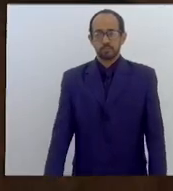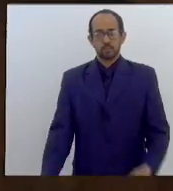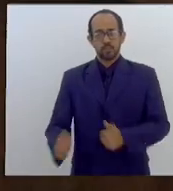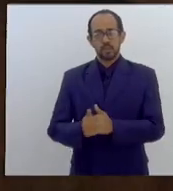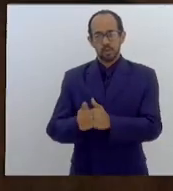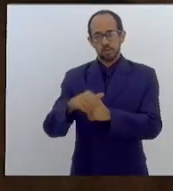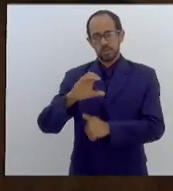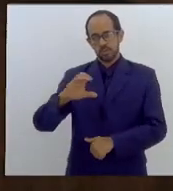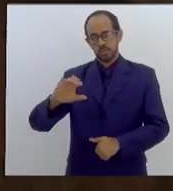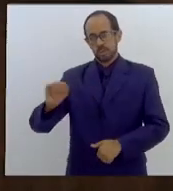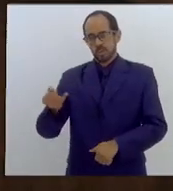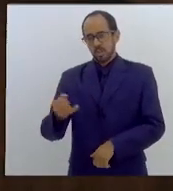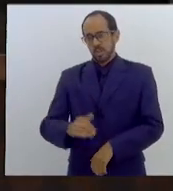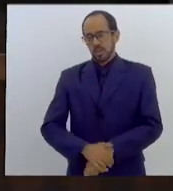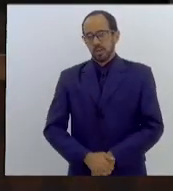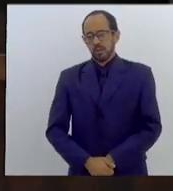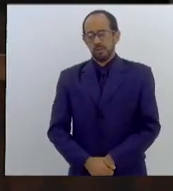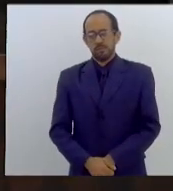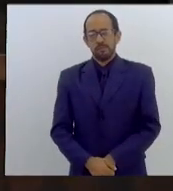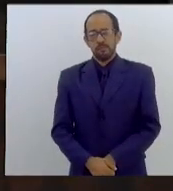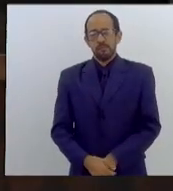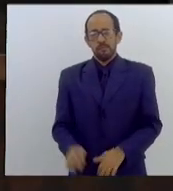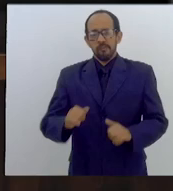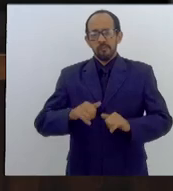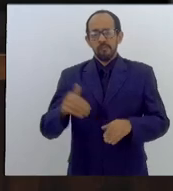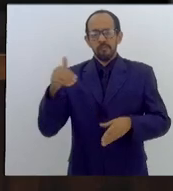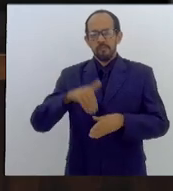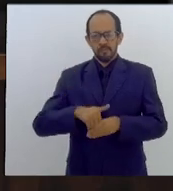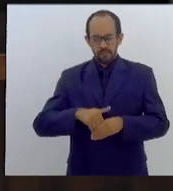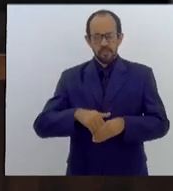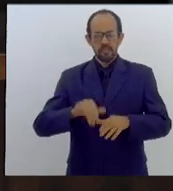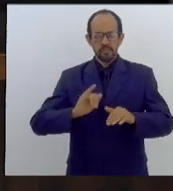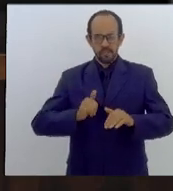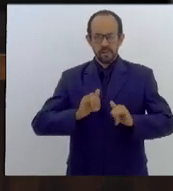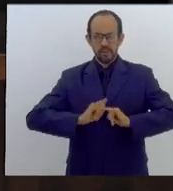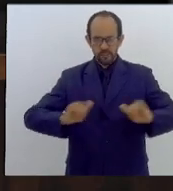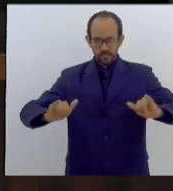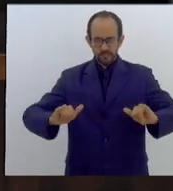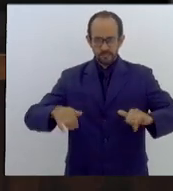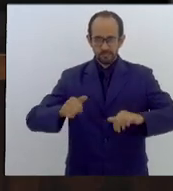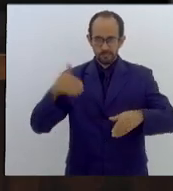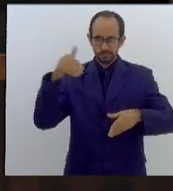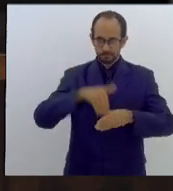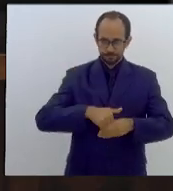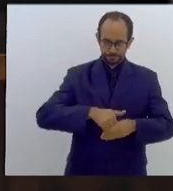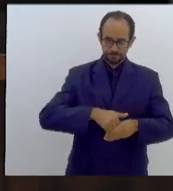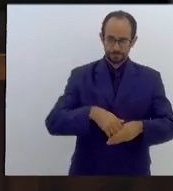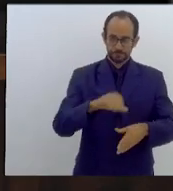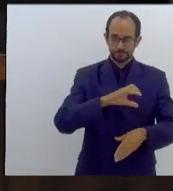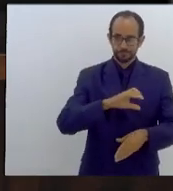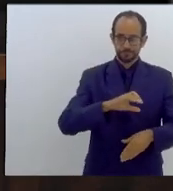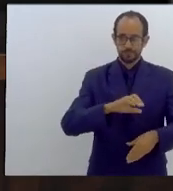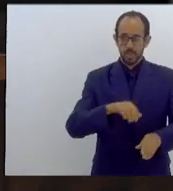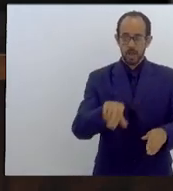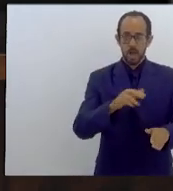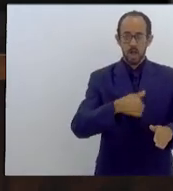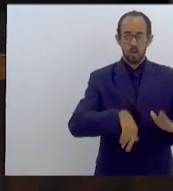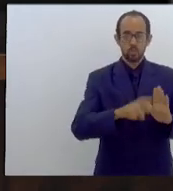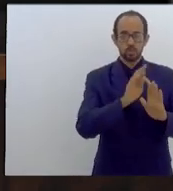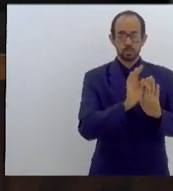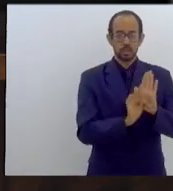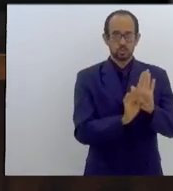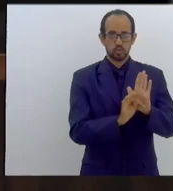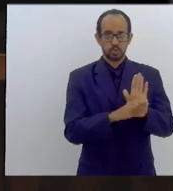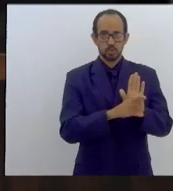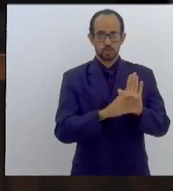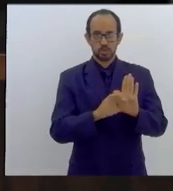Acompanho a CCJ. Os pareceres emitidos em votação, parecer da Comissão de Constituição e Justiça,